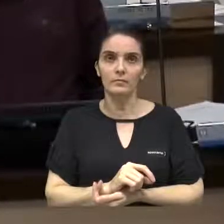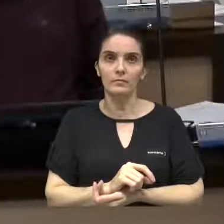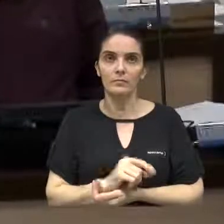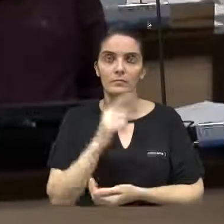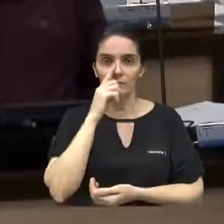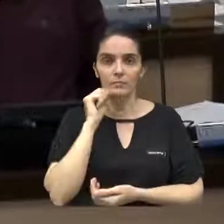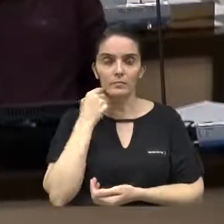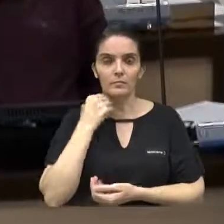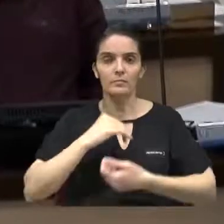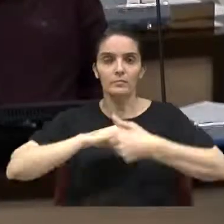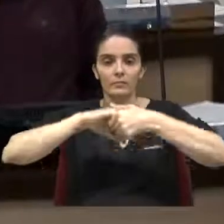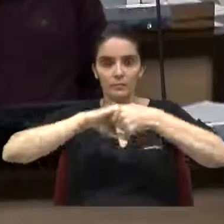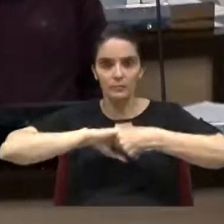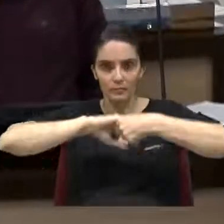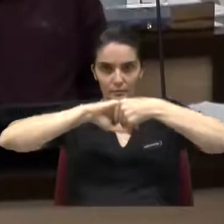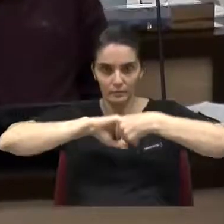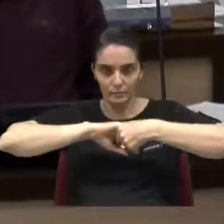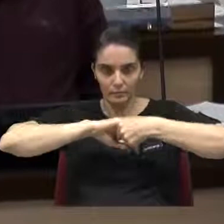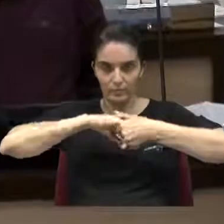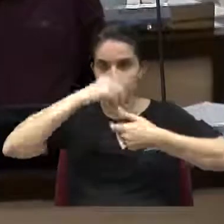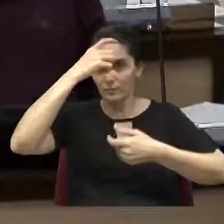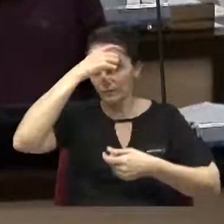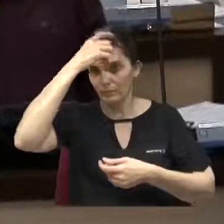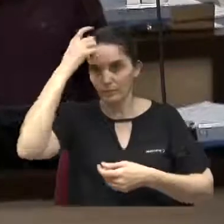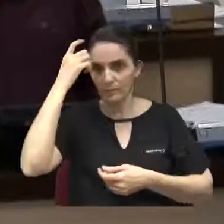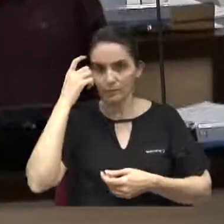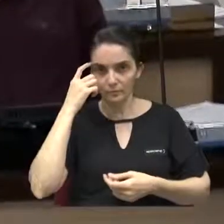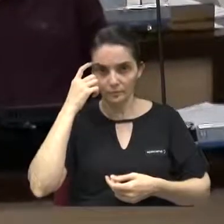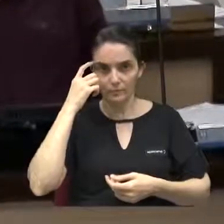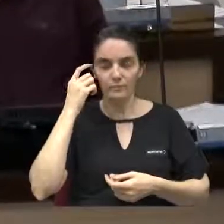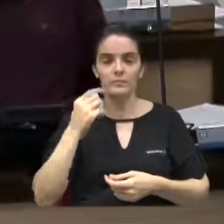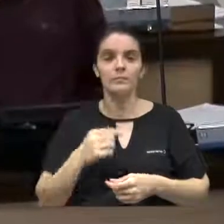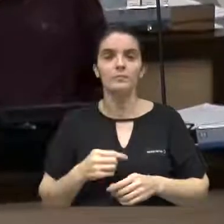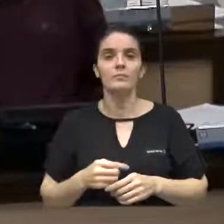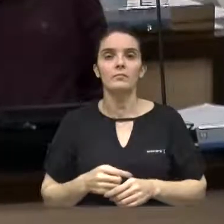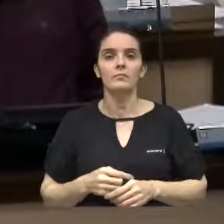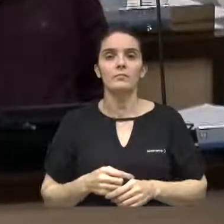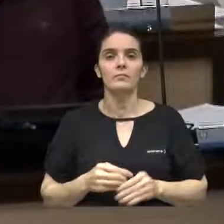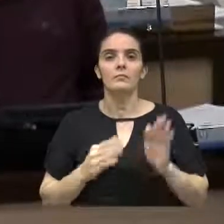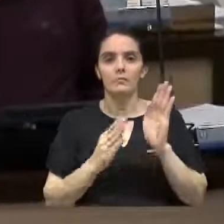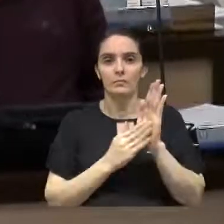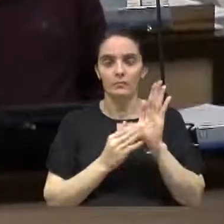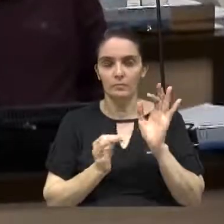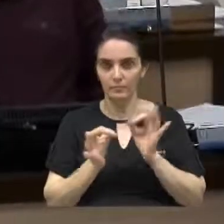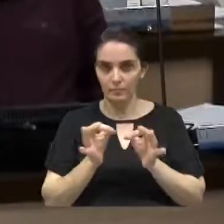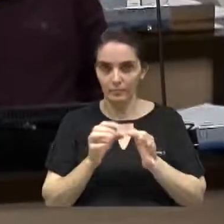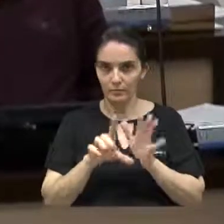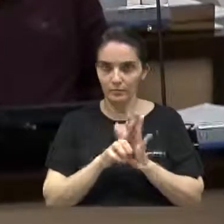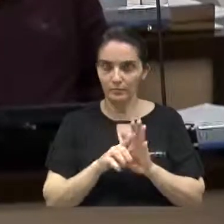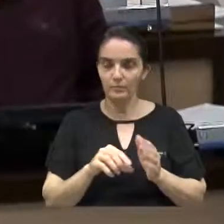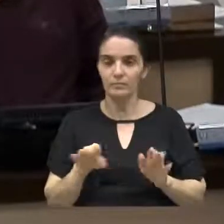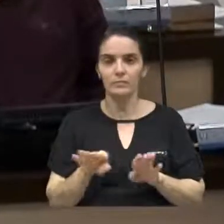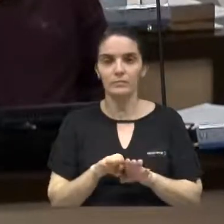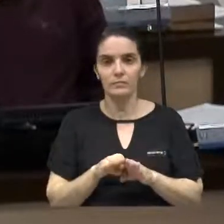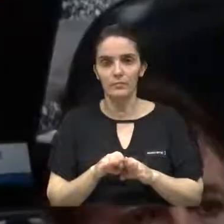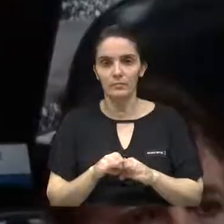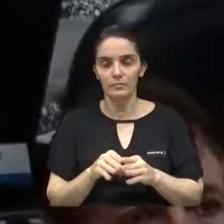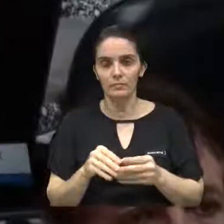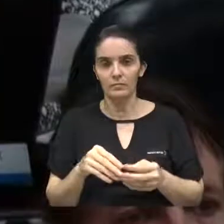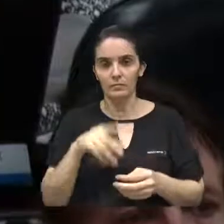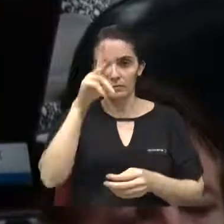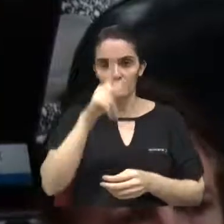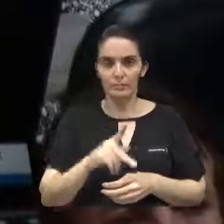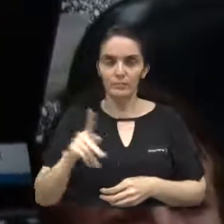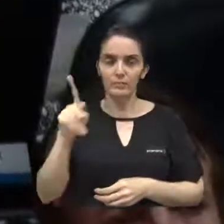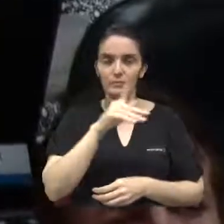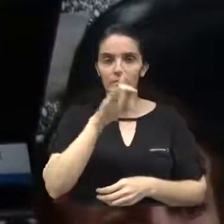Quero parabenizar o vereador Marco Xavier pela propositura, dar as boas-vindas ao padre Diego